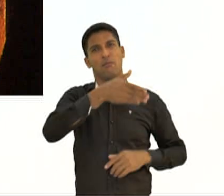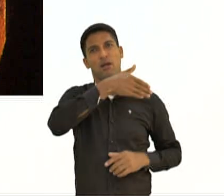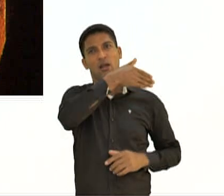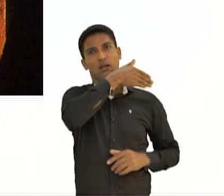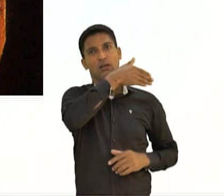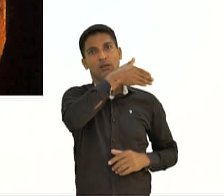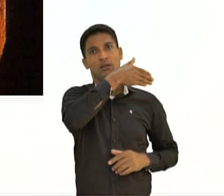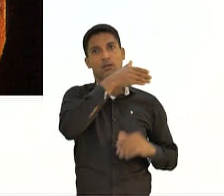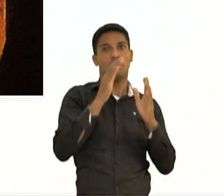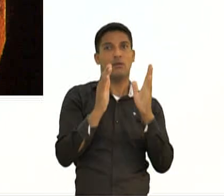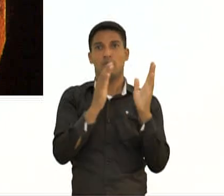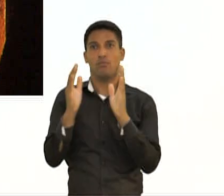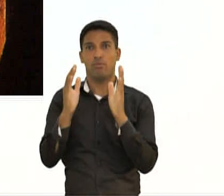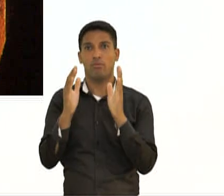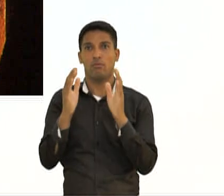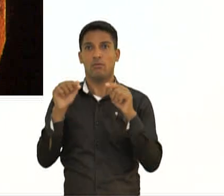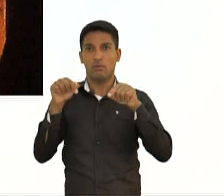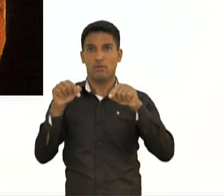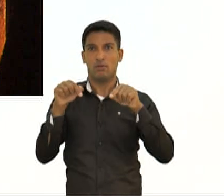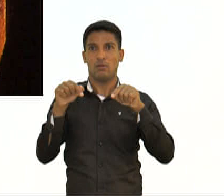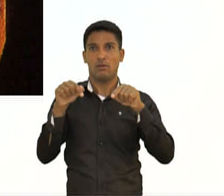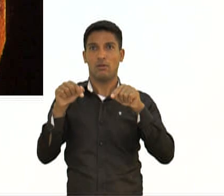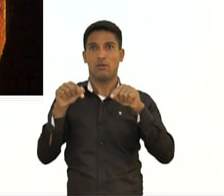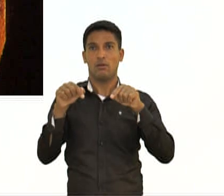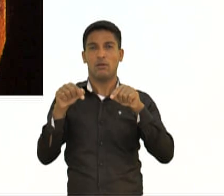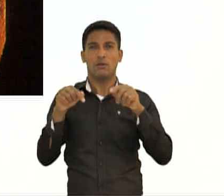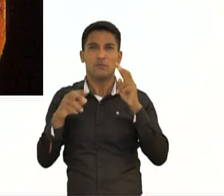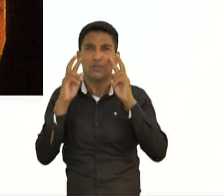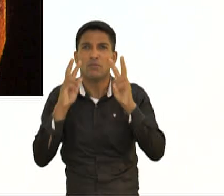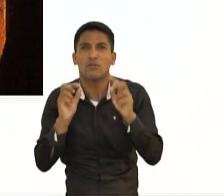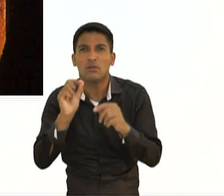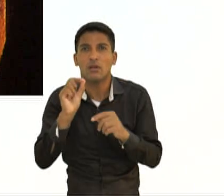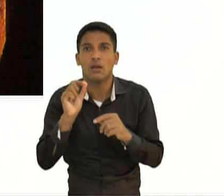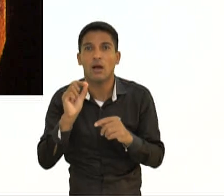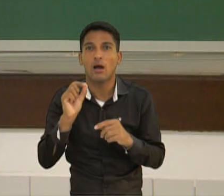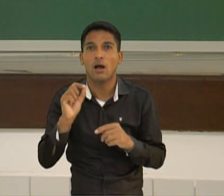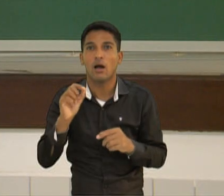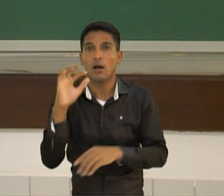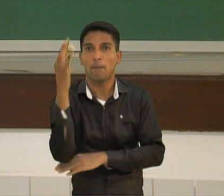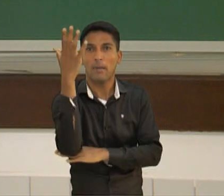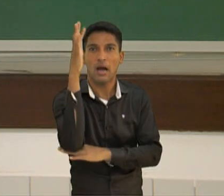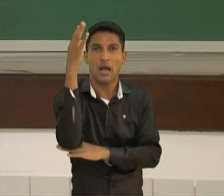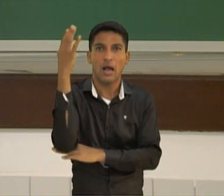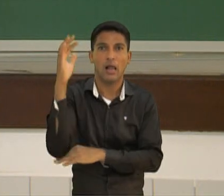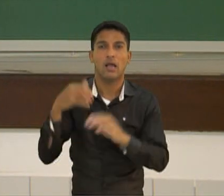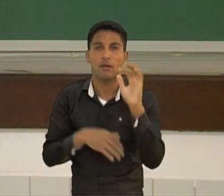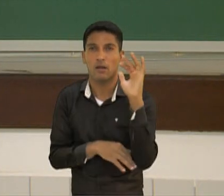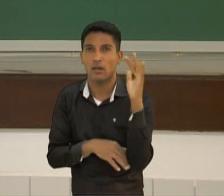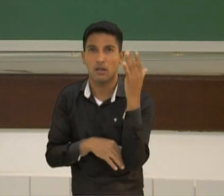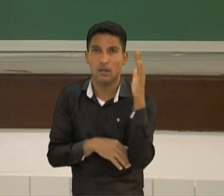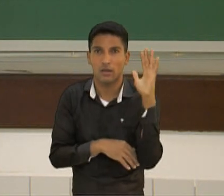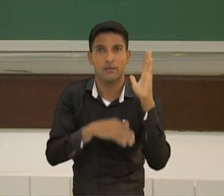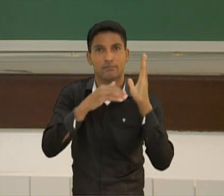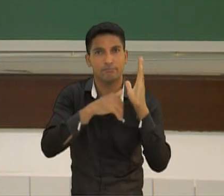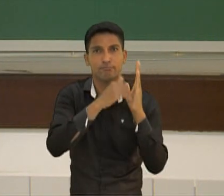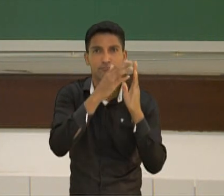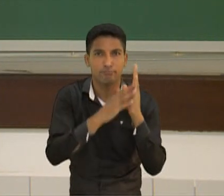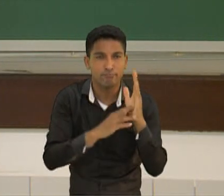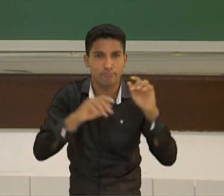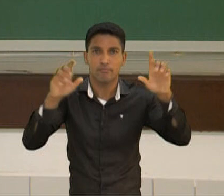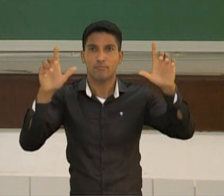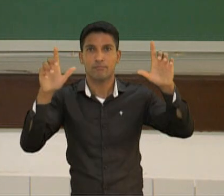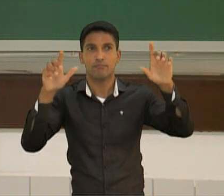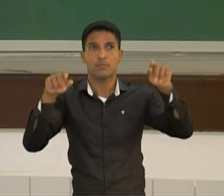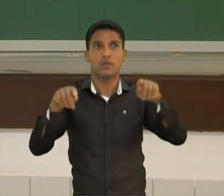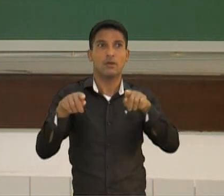quê? Pinturas de paisagens, retratos de pessoas, onde parece uma fotografia ali, né? Então,